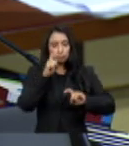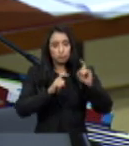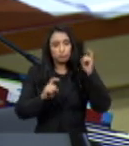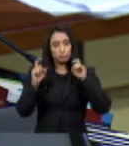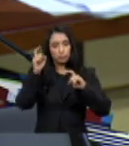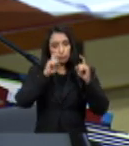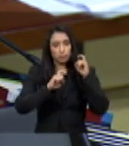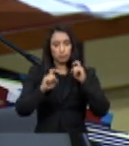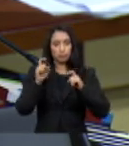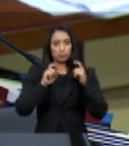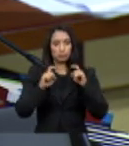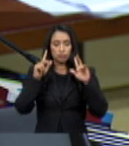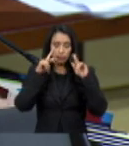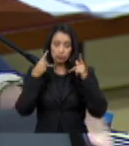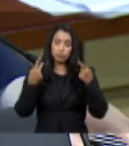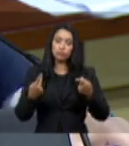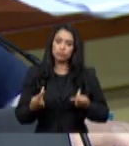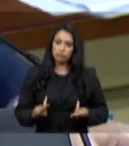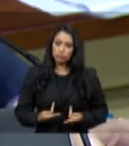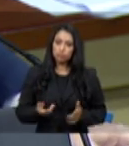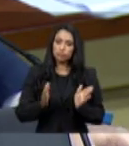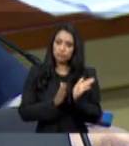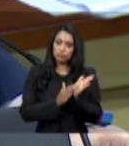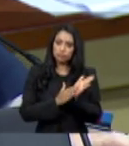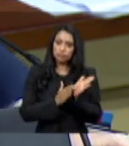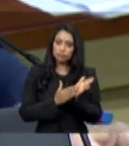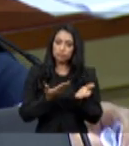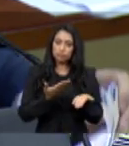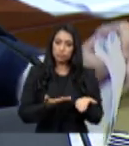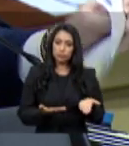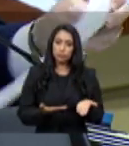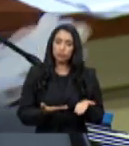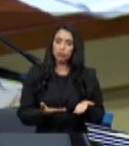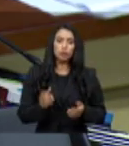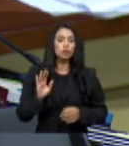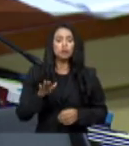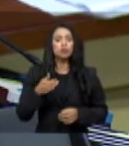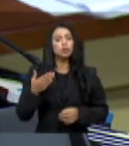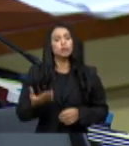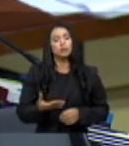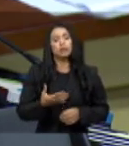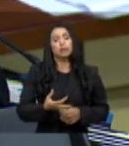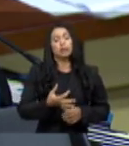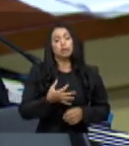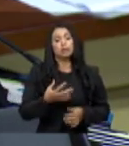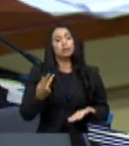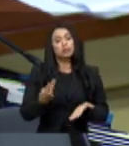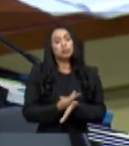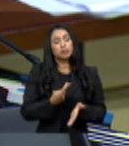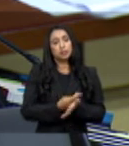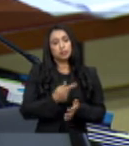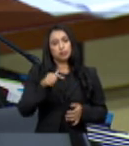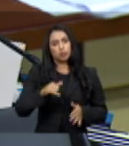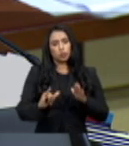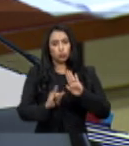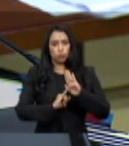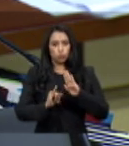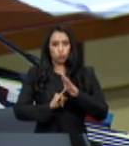preocupações humanistas que são louváveis qual é a hipótese aqui o